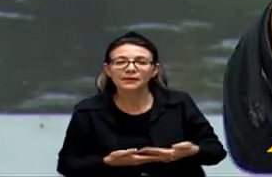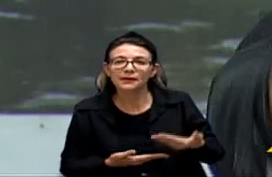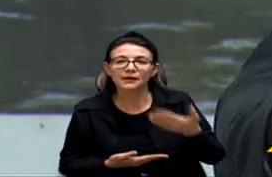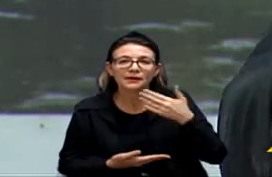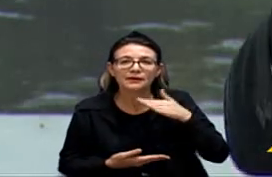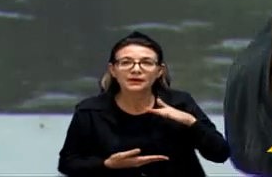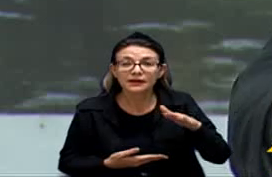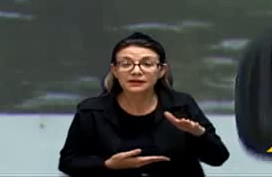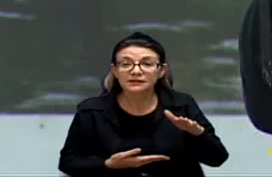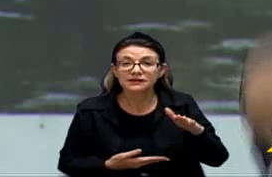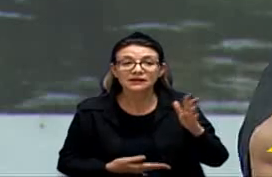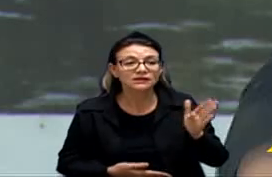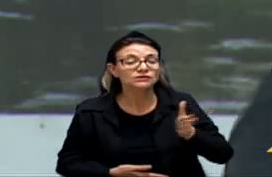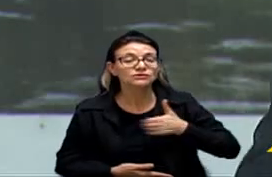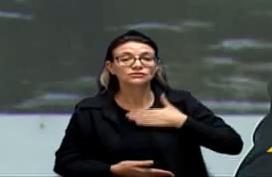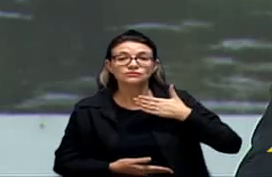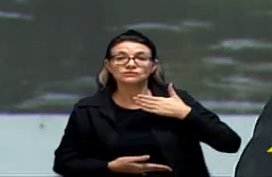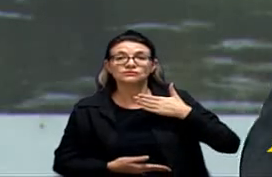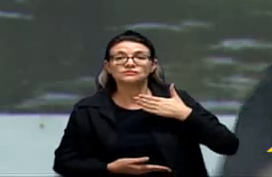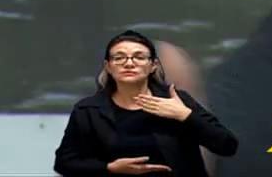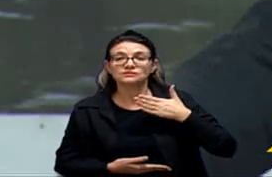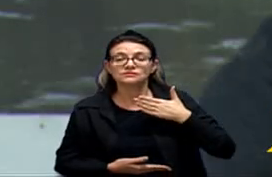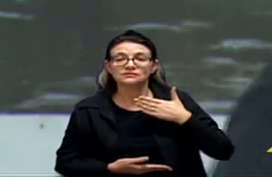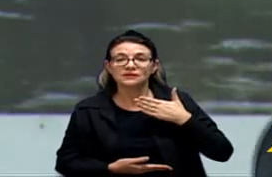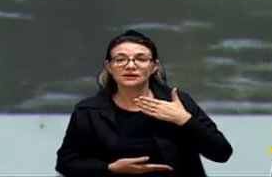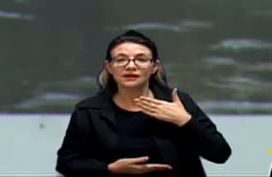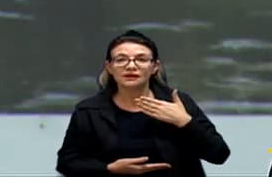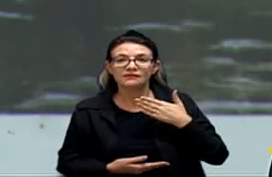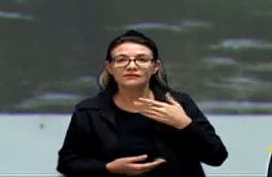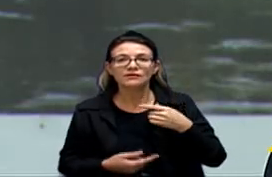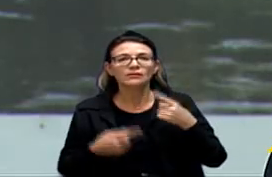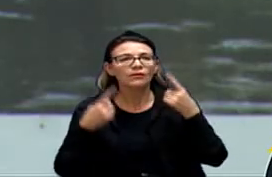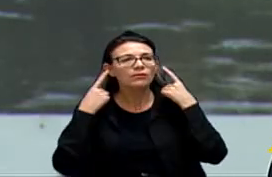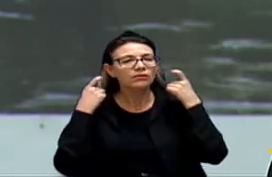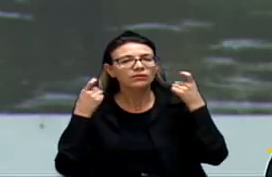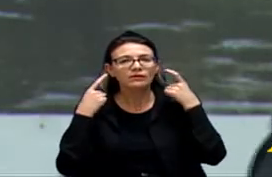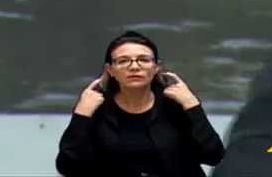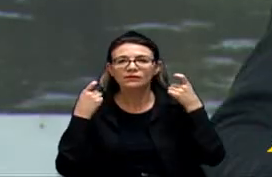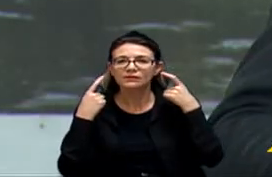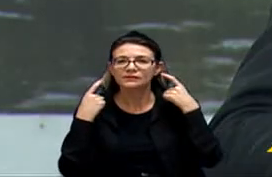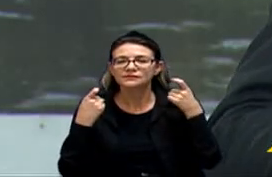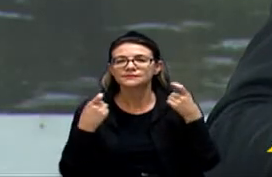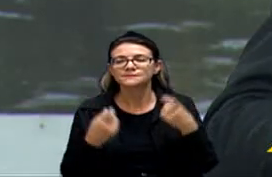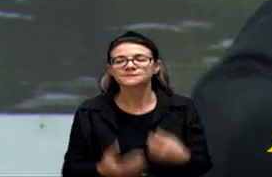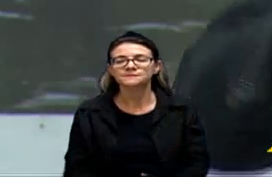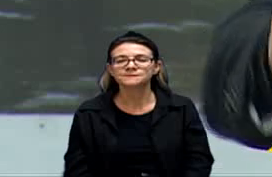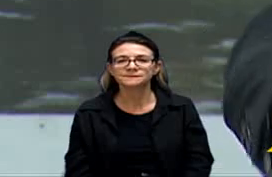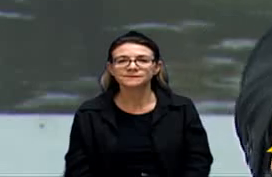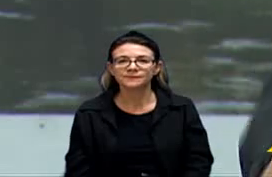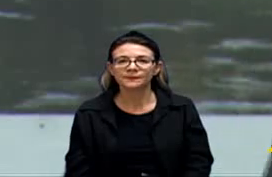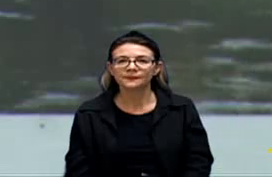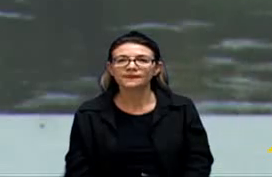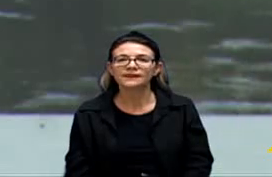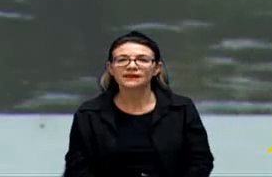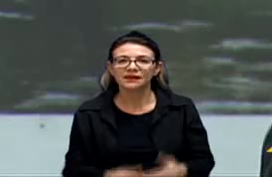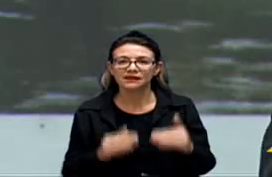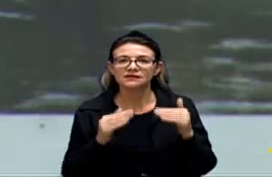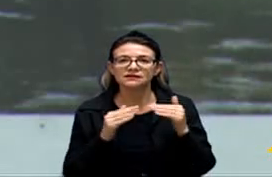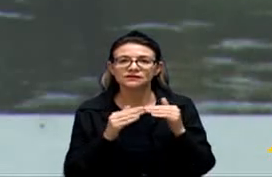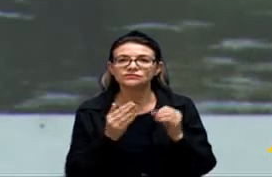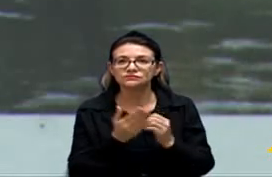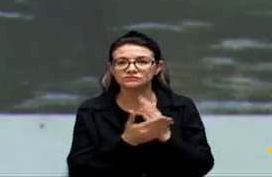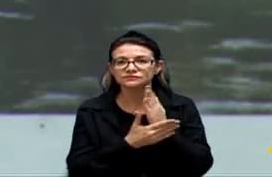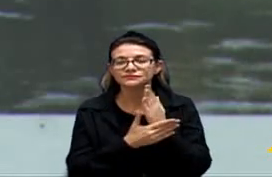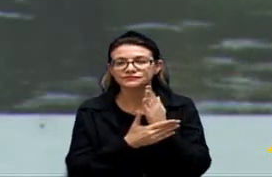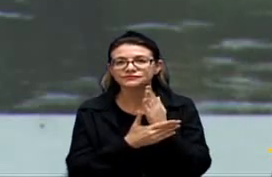ela pulava da cama de madrugada por conta desse barulho Infernal dessas benditas motos então Eh Eu voto favorável ao projeto mas o que